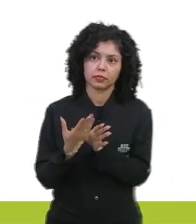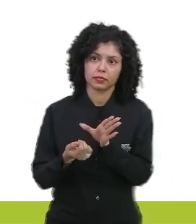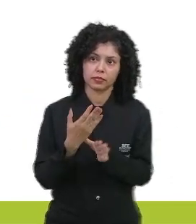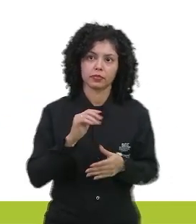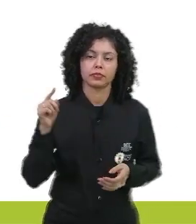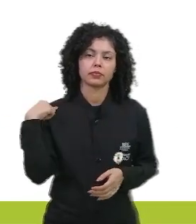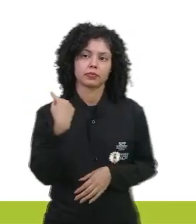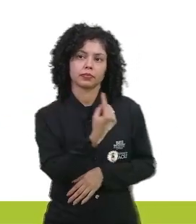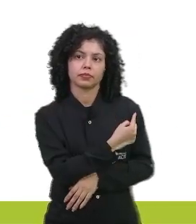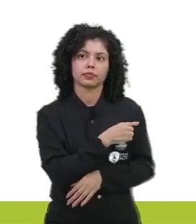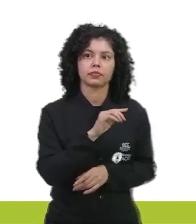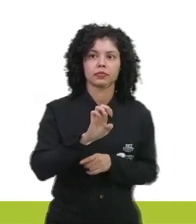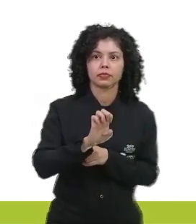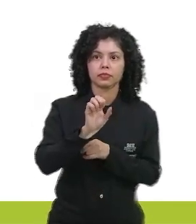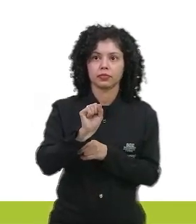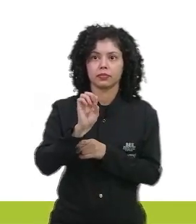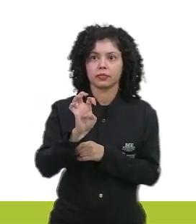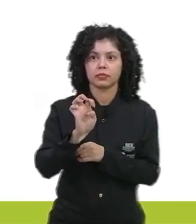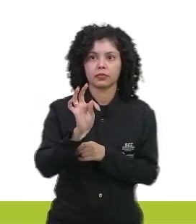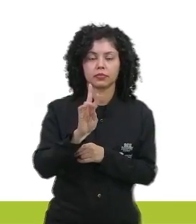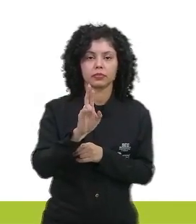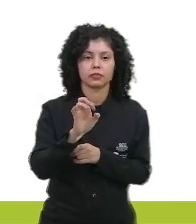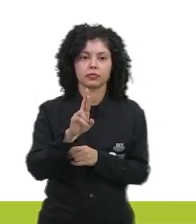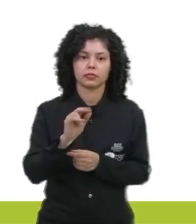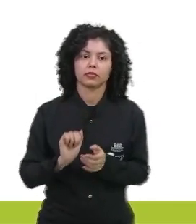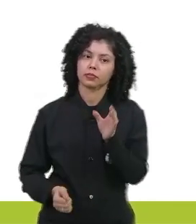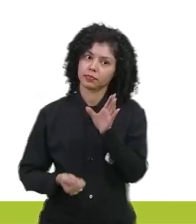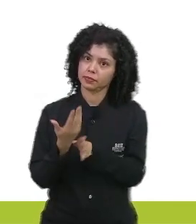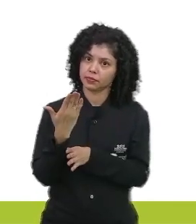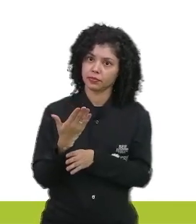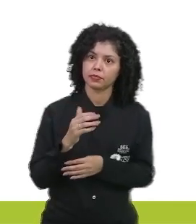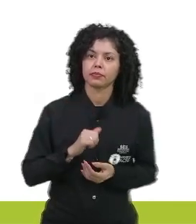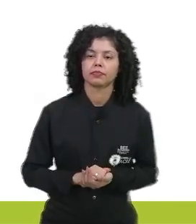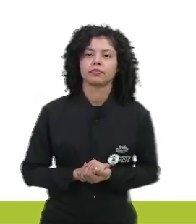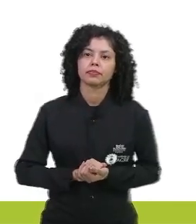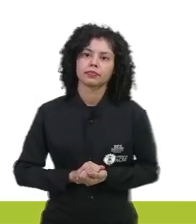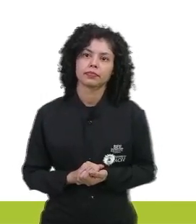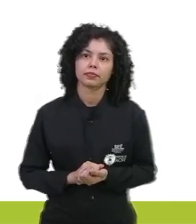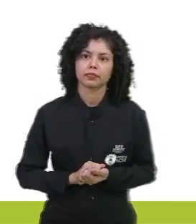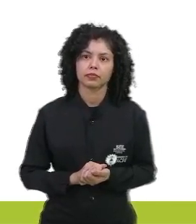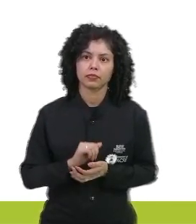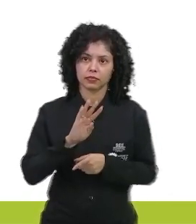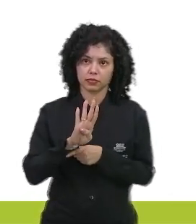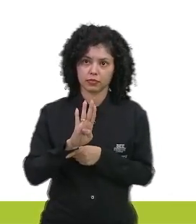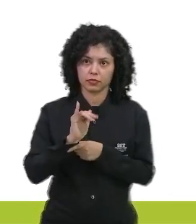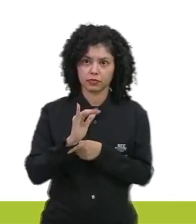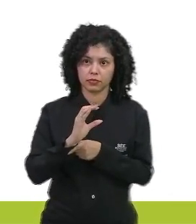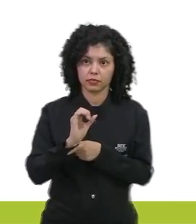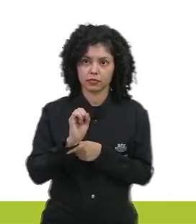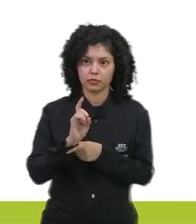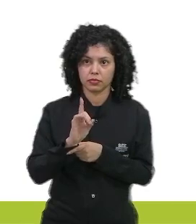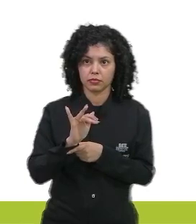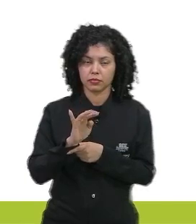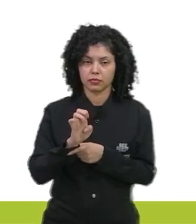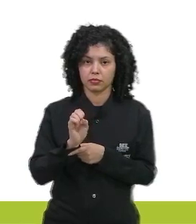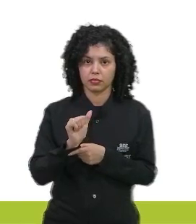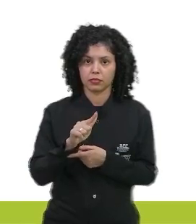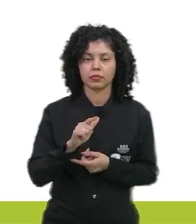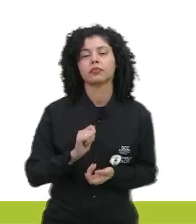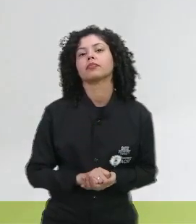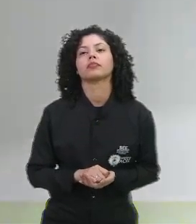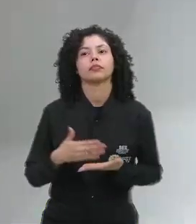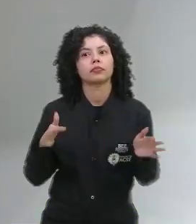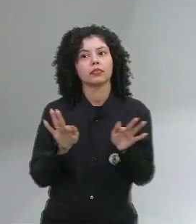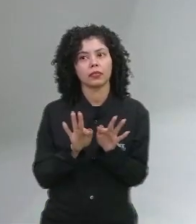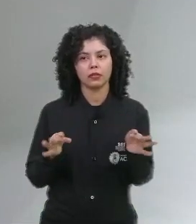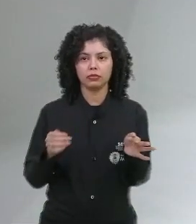do nosso éster, que vai dar origem ao nosso querido biodiesel. Perfeito, pessoal? Então é